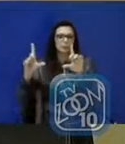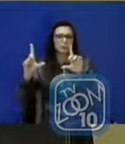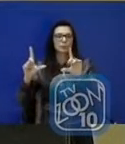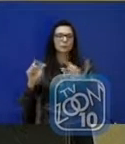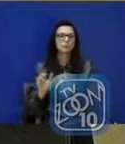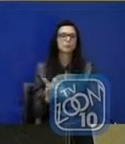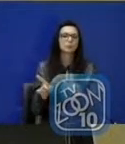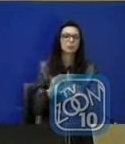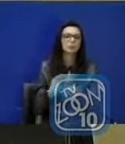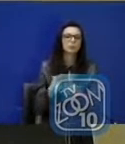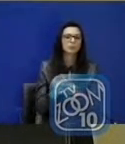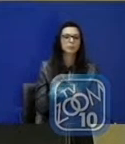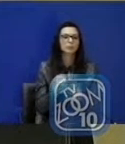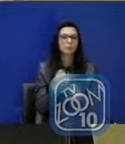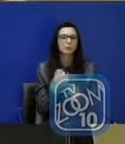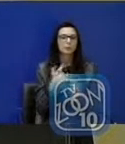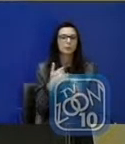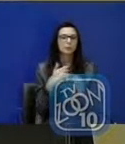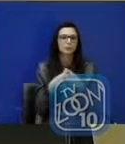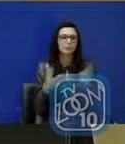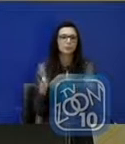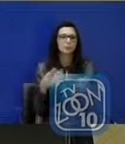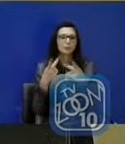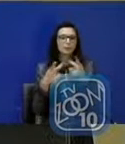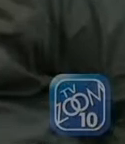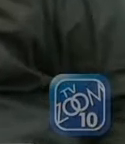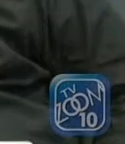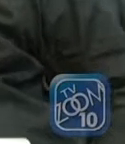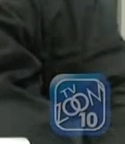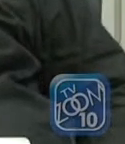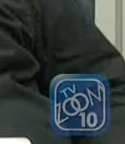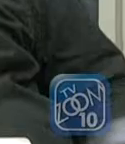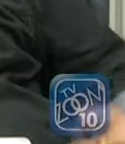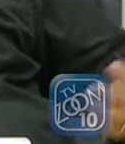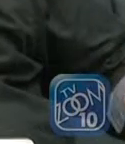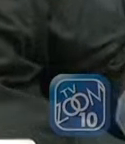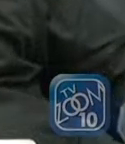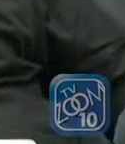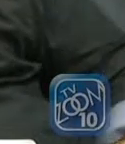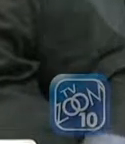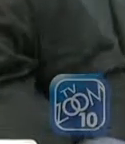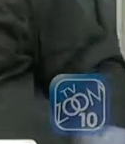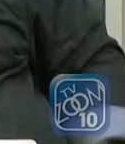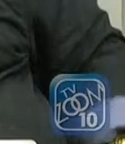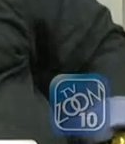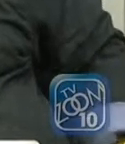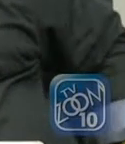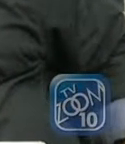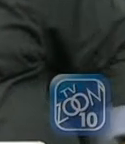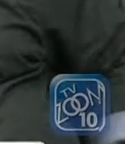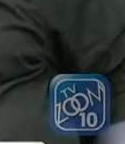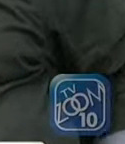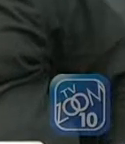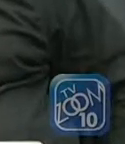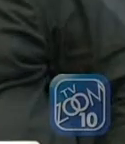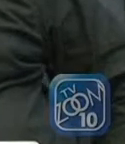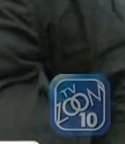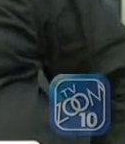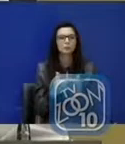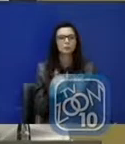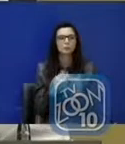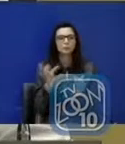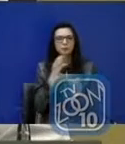Sexual fica sob o comando de Luiz Carlos Neves. Obras e Habitação O presidente é o vereador Carlinhos do